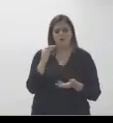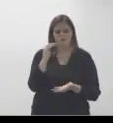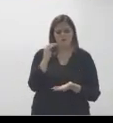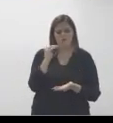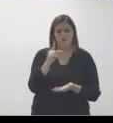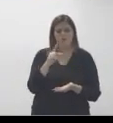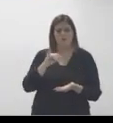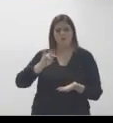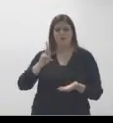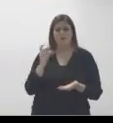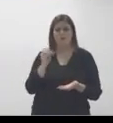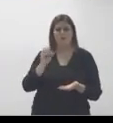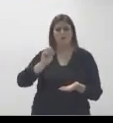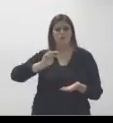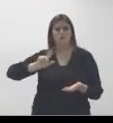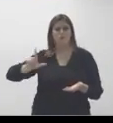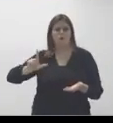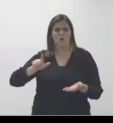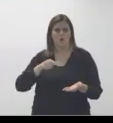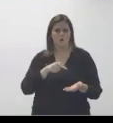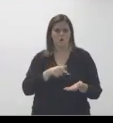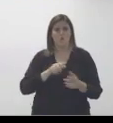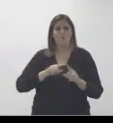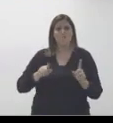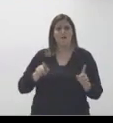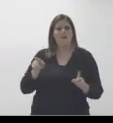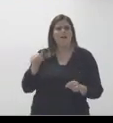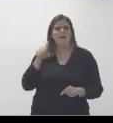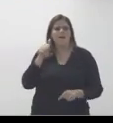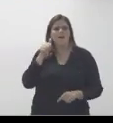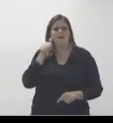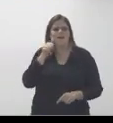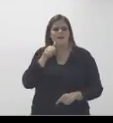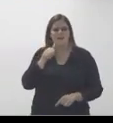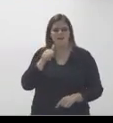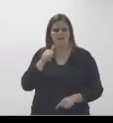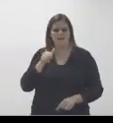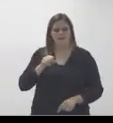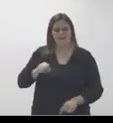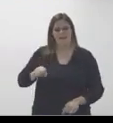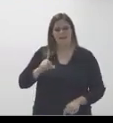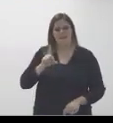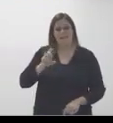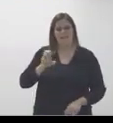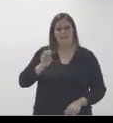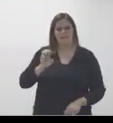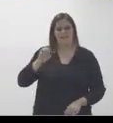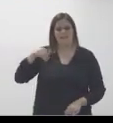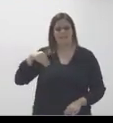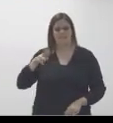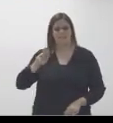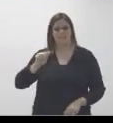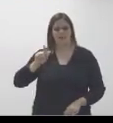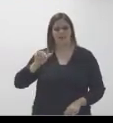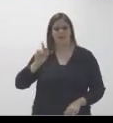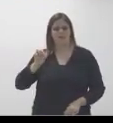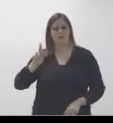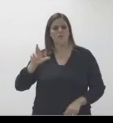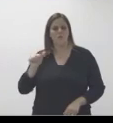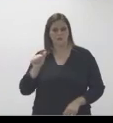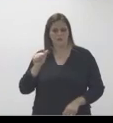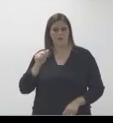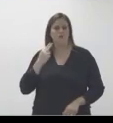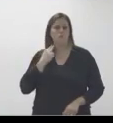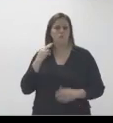do recorte de classe na forma como a sociedade quer criminalizar ou quero tratar e usa muitas vezes